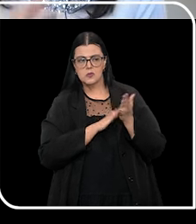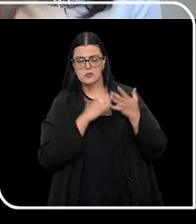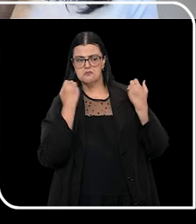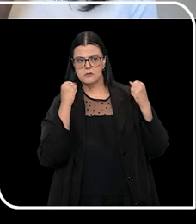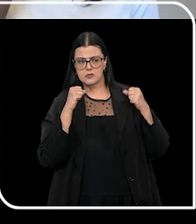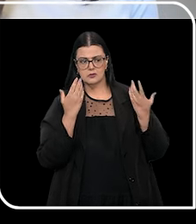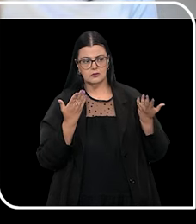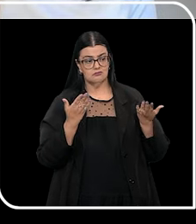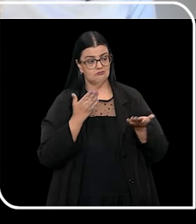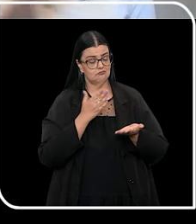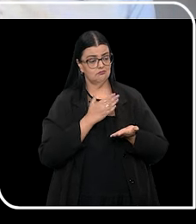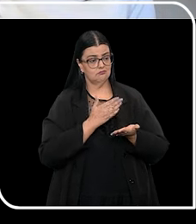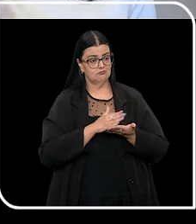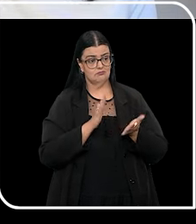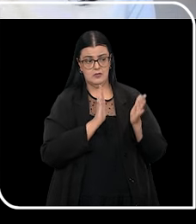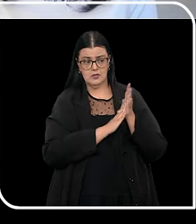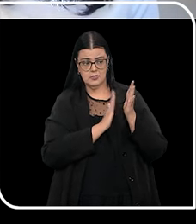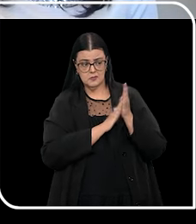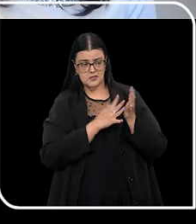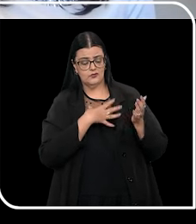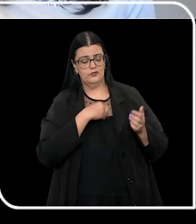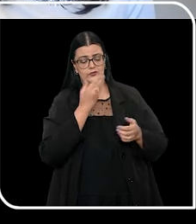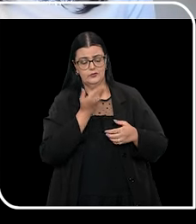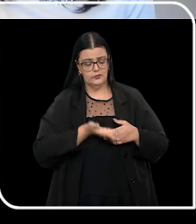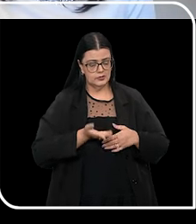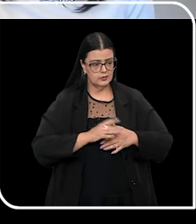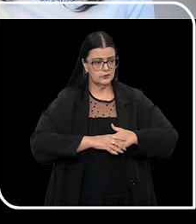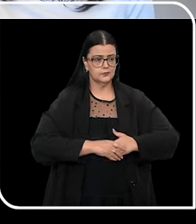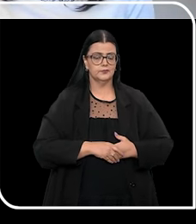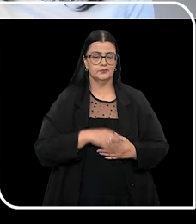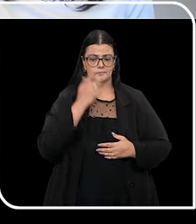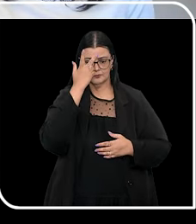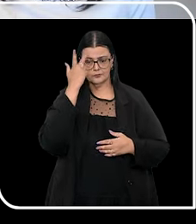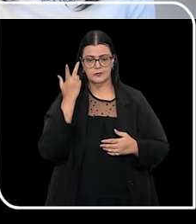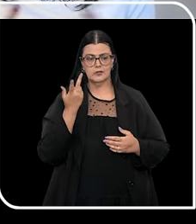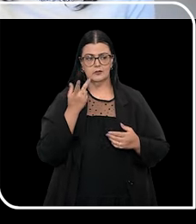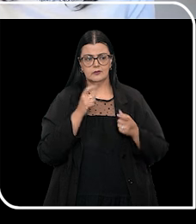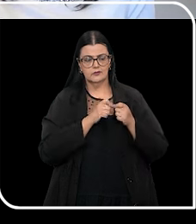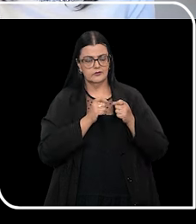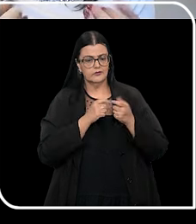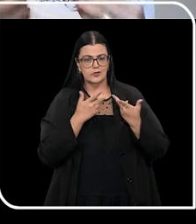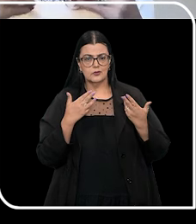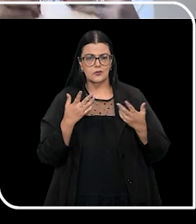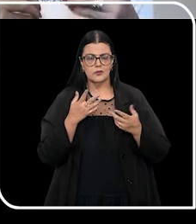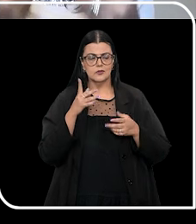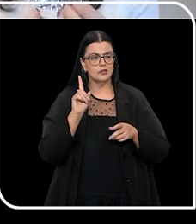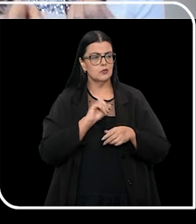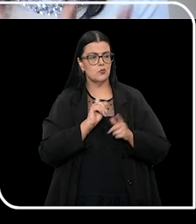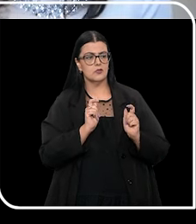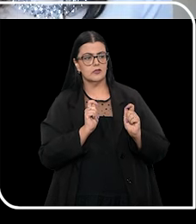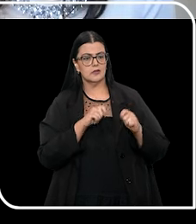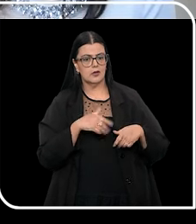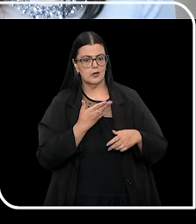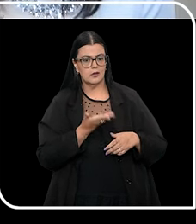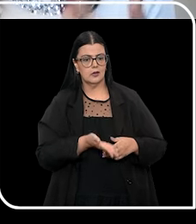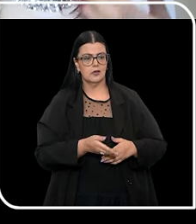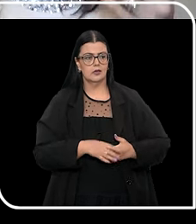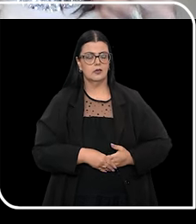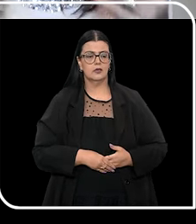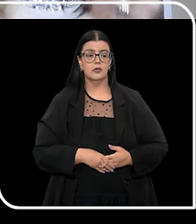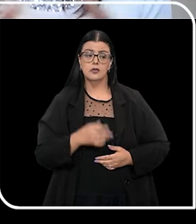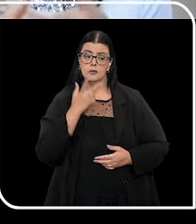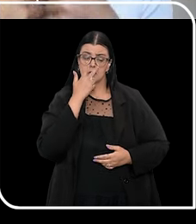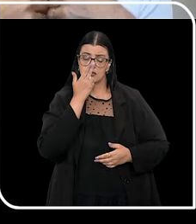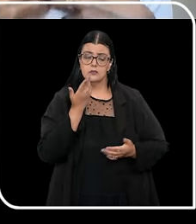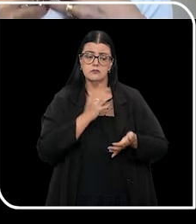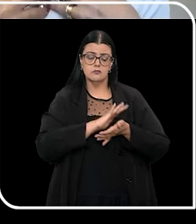na academia parabeniza por ele ter um filho a pessoa com deficiência por ele fazer coisas que a gente imaginava que não era possível E aí